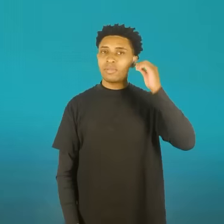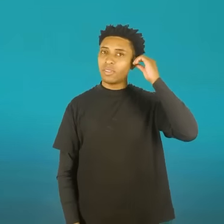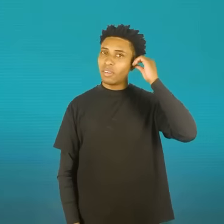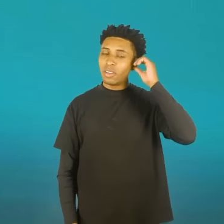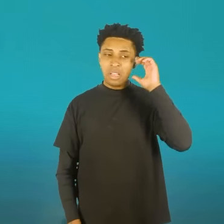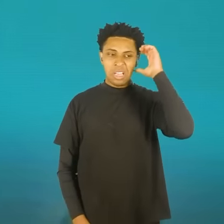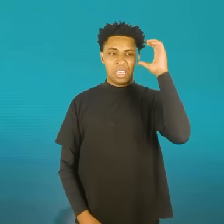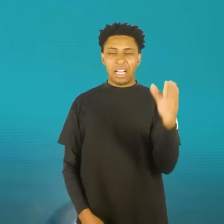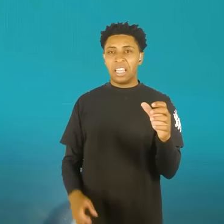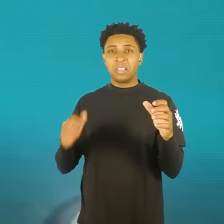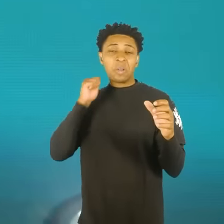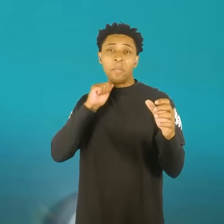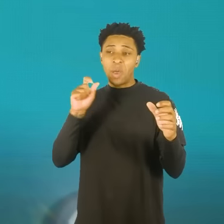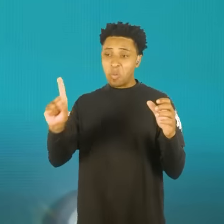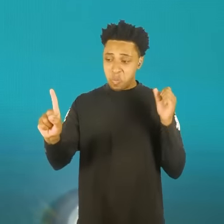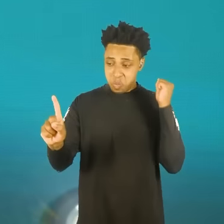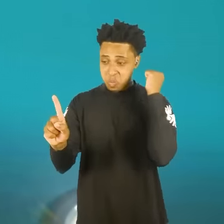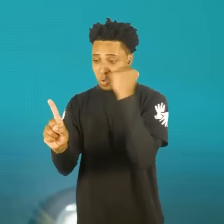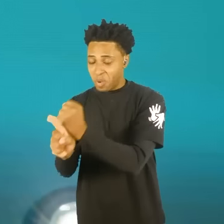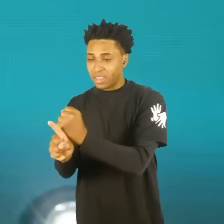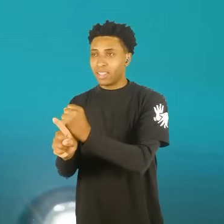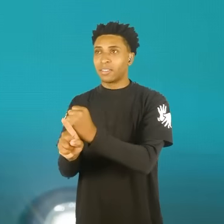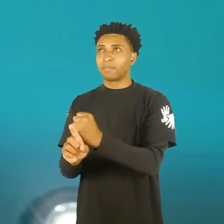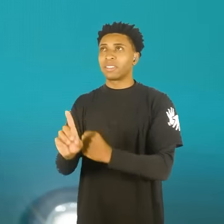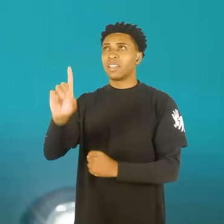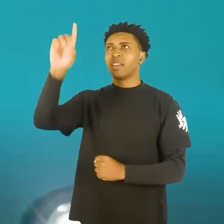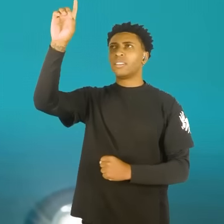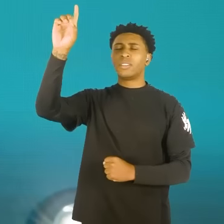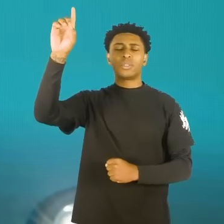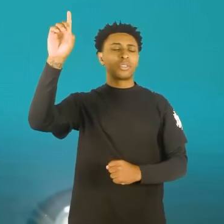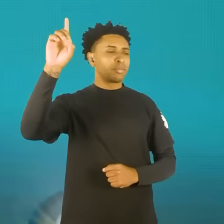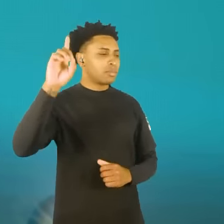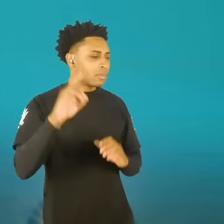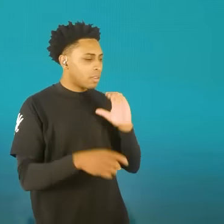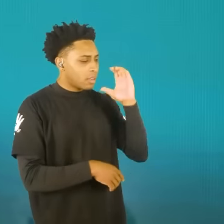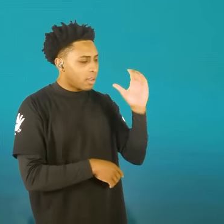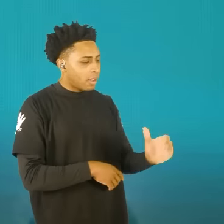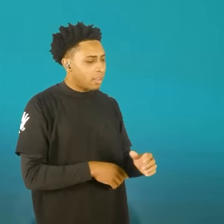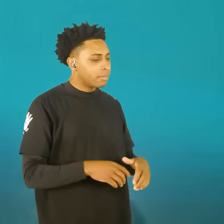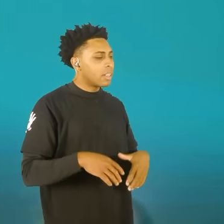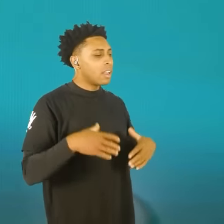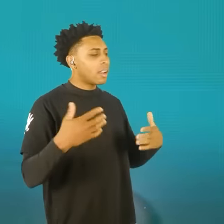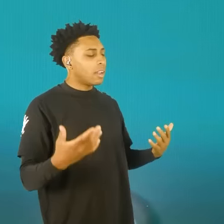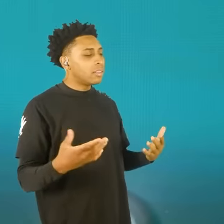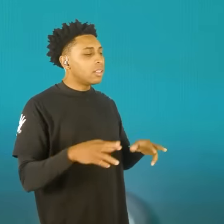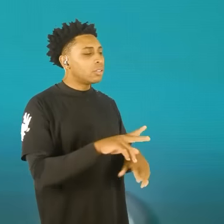Caim mata Abel, e aí Deus vai falar com Caim. Deus chega para Caim e diz assim: Caim, cadê o teu irmão